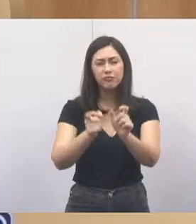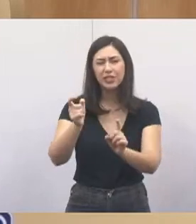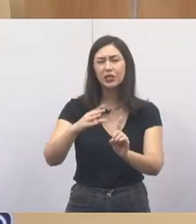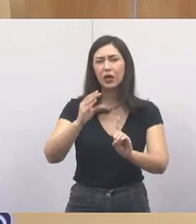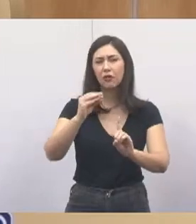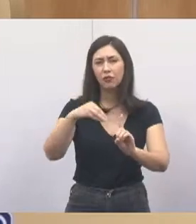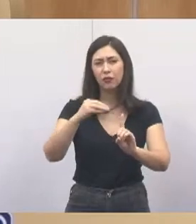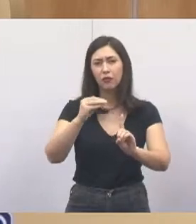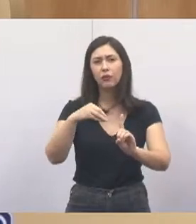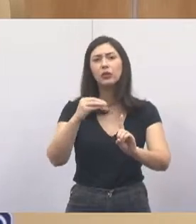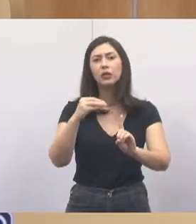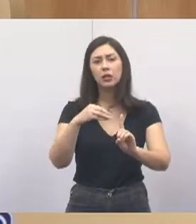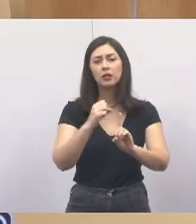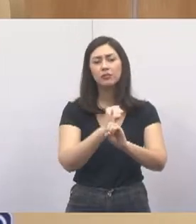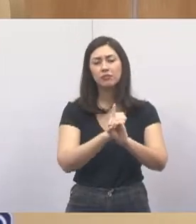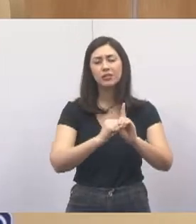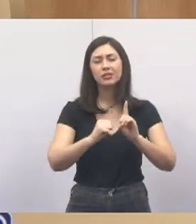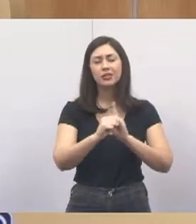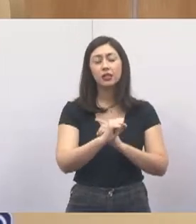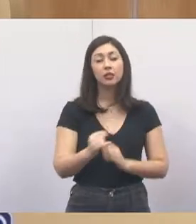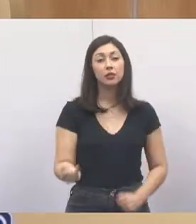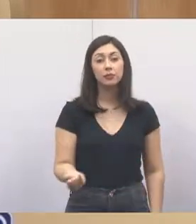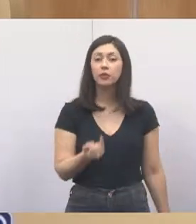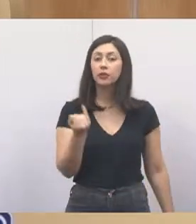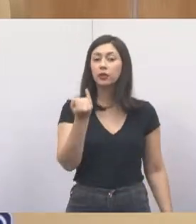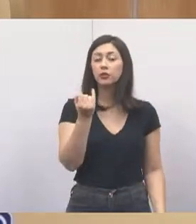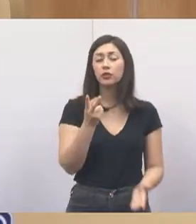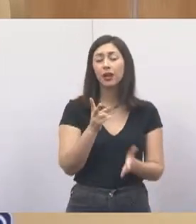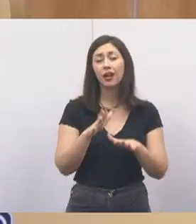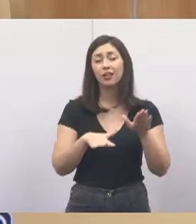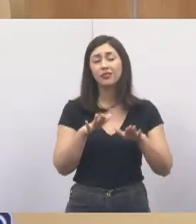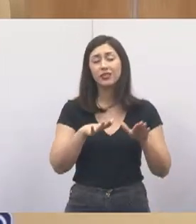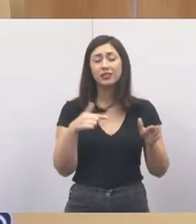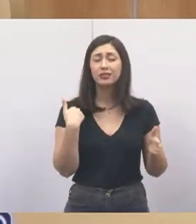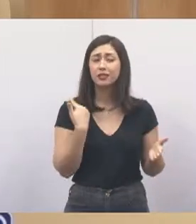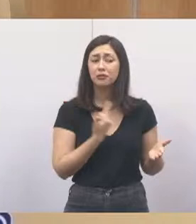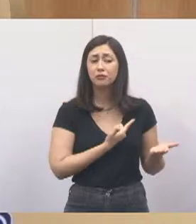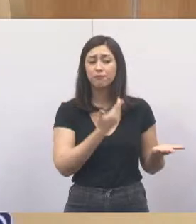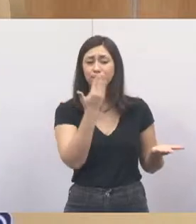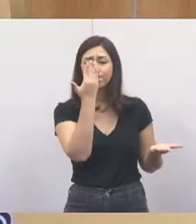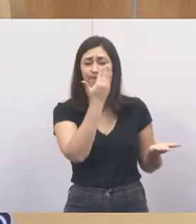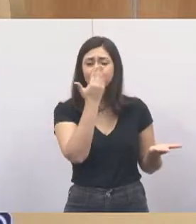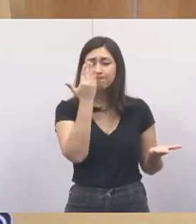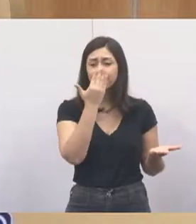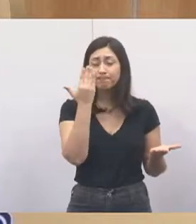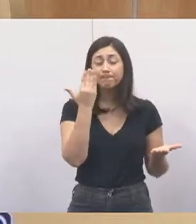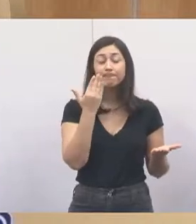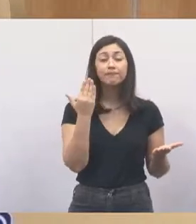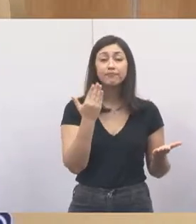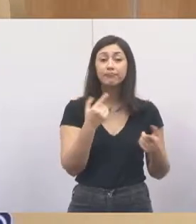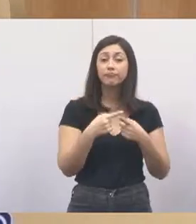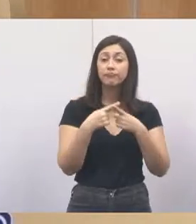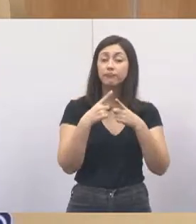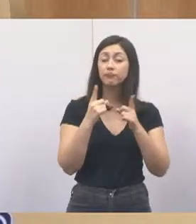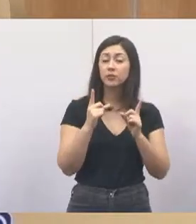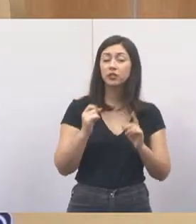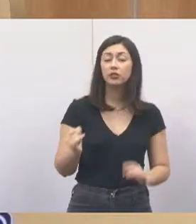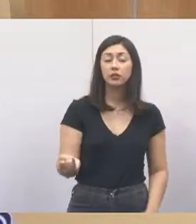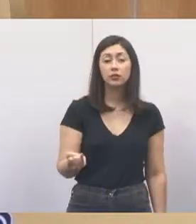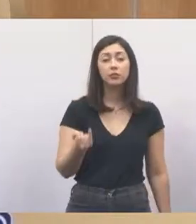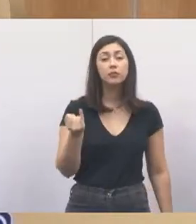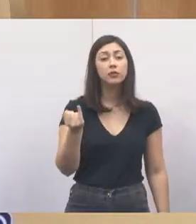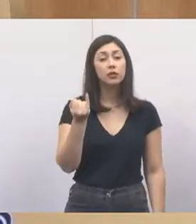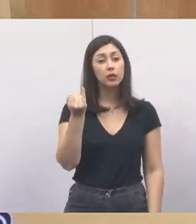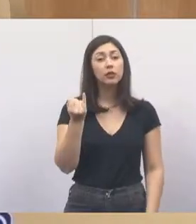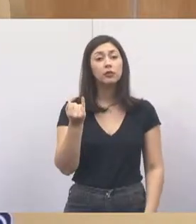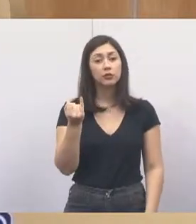é importante. Apesar de ser invisível, às vezes, aos olhos da cidade, mas é muito importante para as pessoas